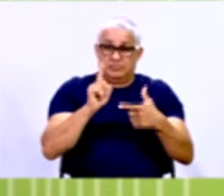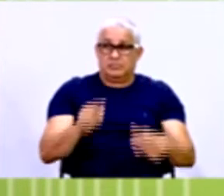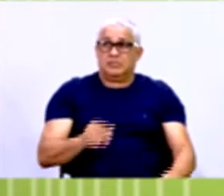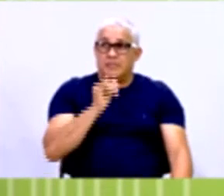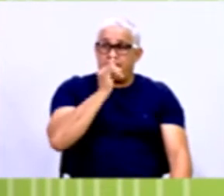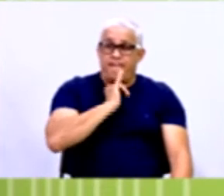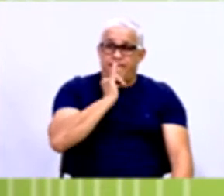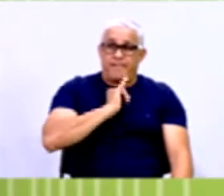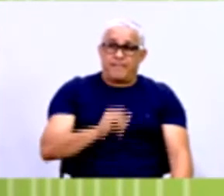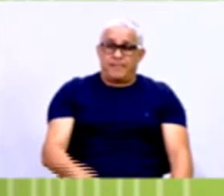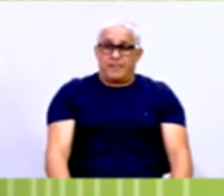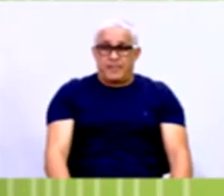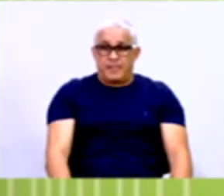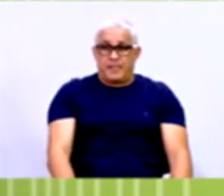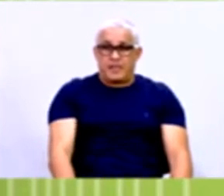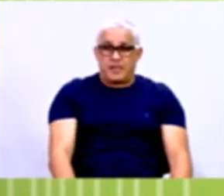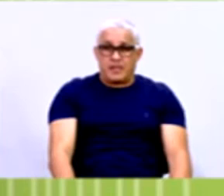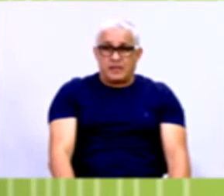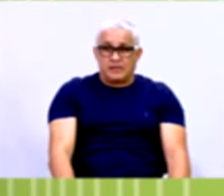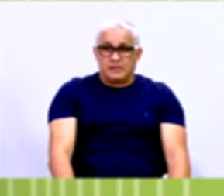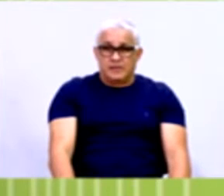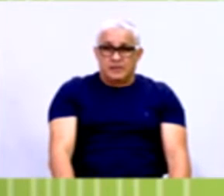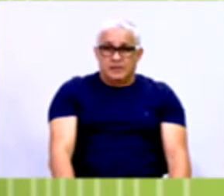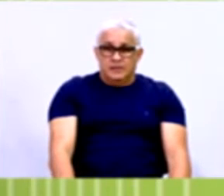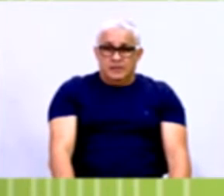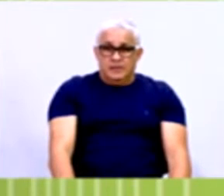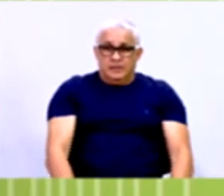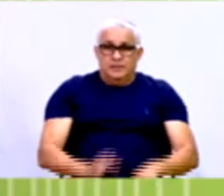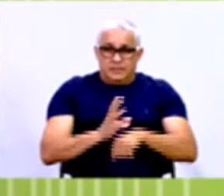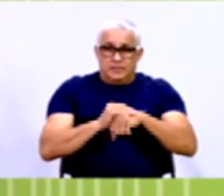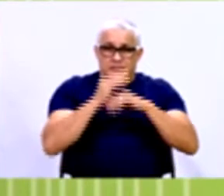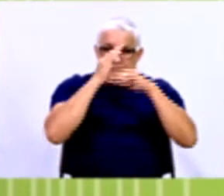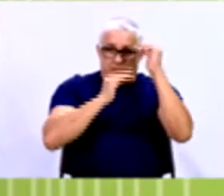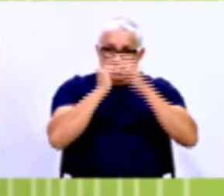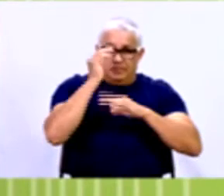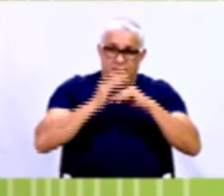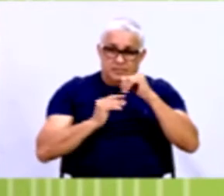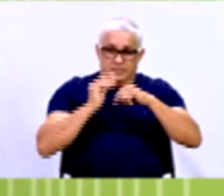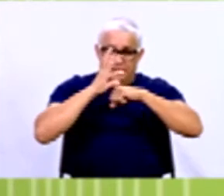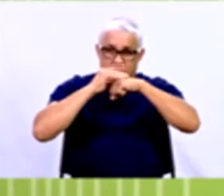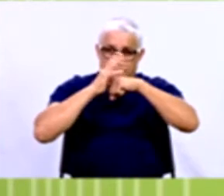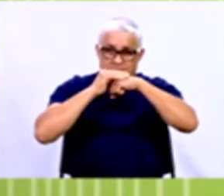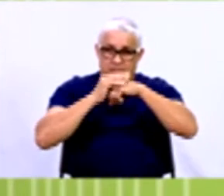dar o exemplo da doença profissional.